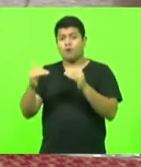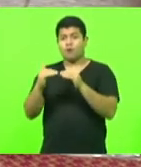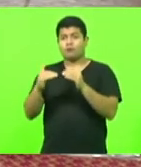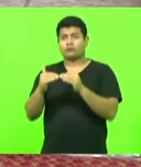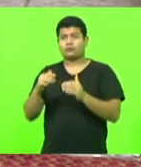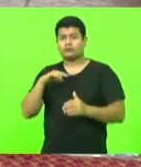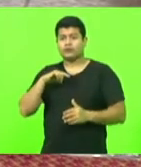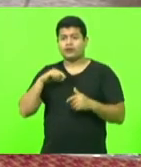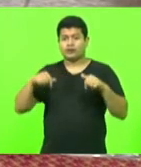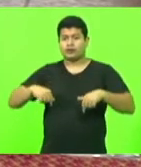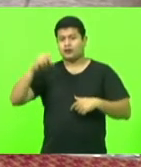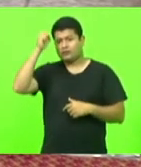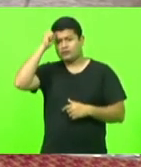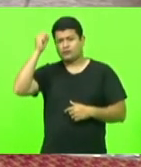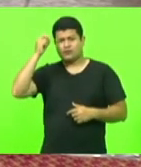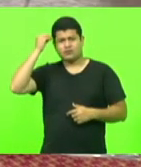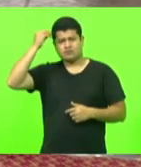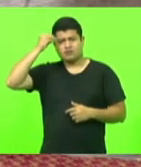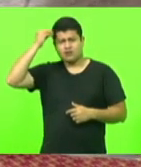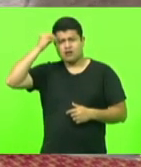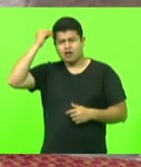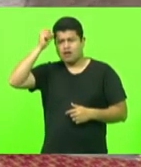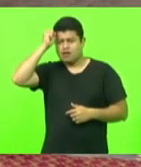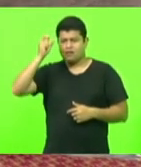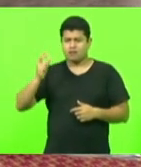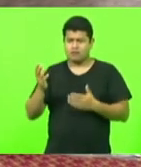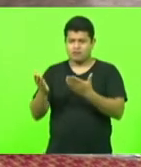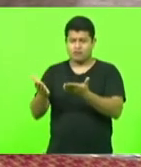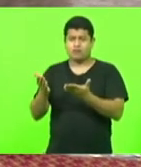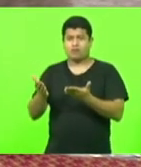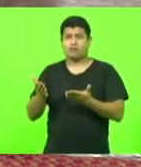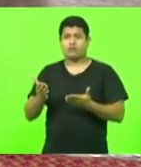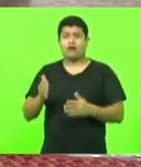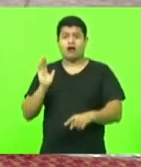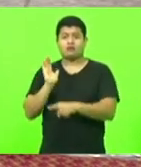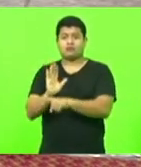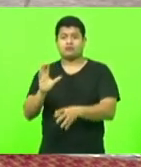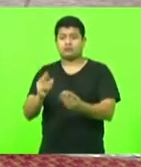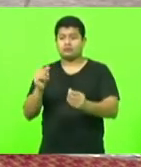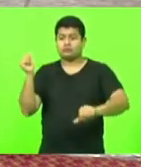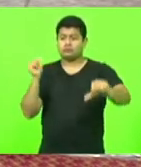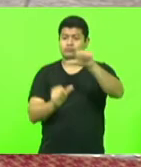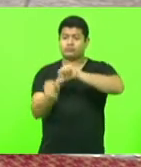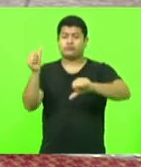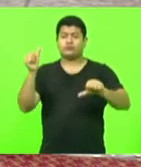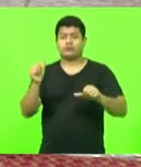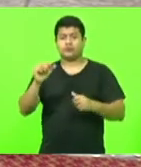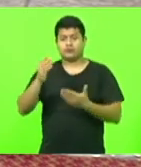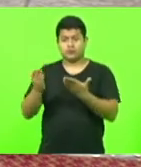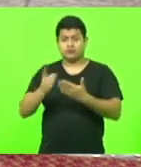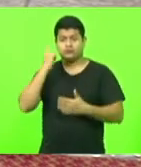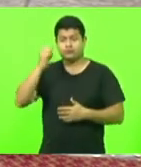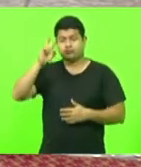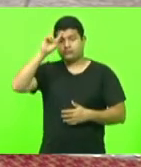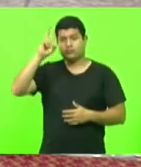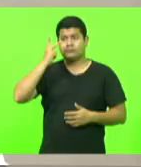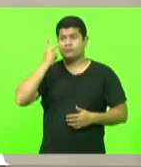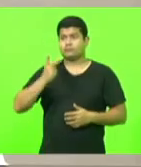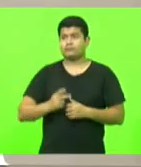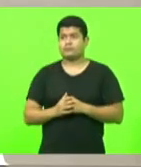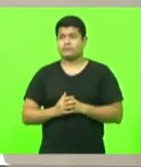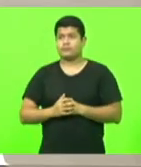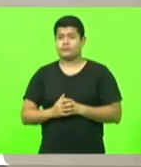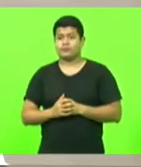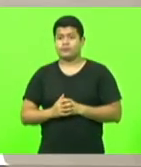uma pessoa que praticamente revolucionou a defesa civil no Estado, deputado Milton Alves. Obrigado. Deputado